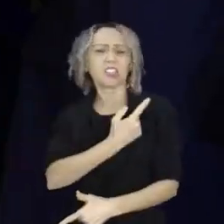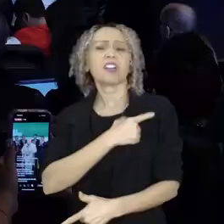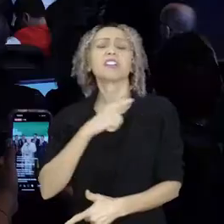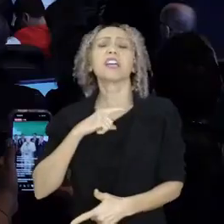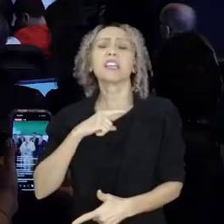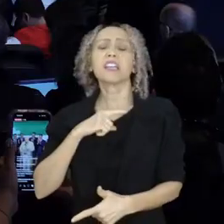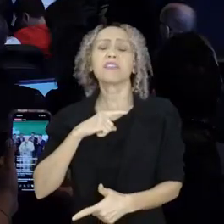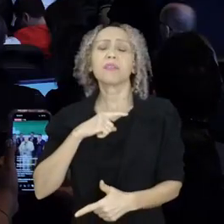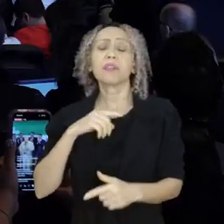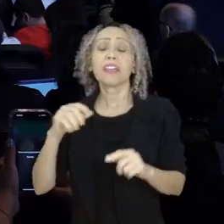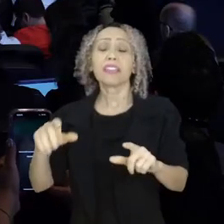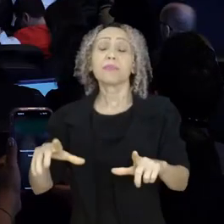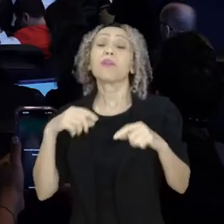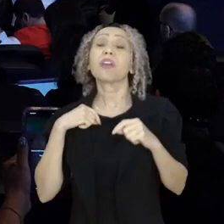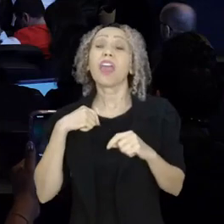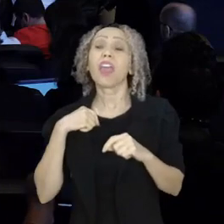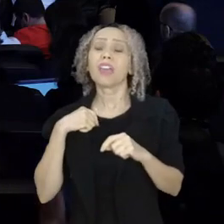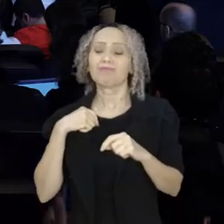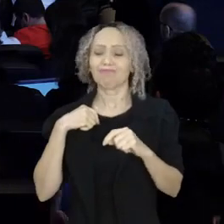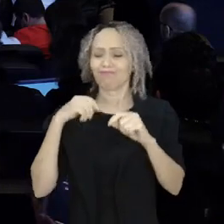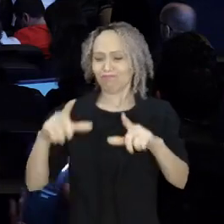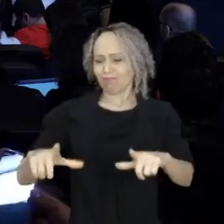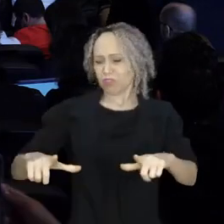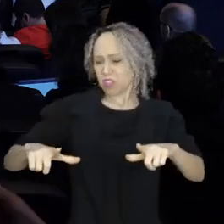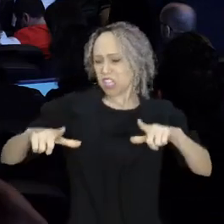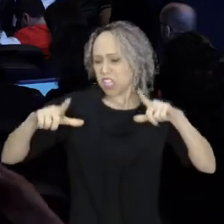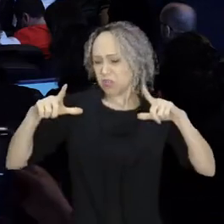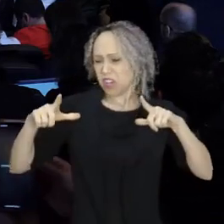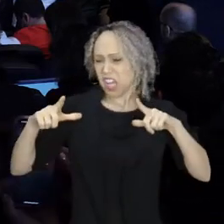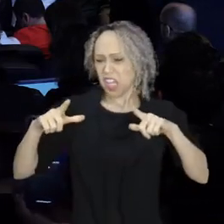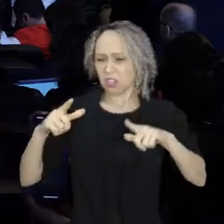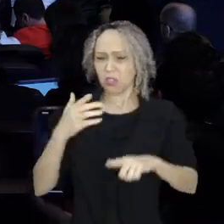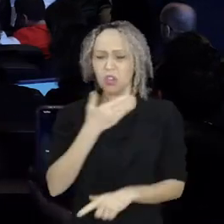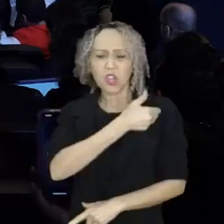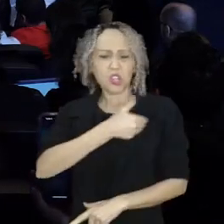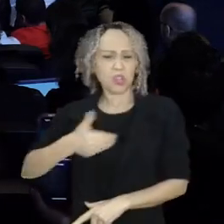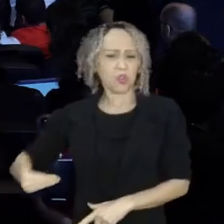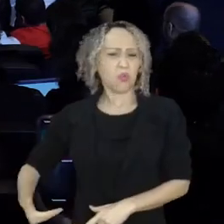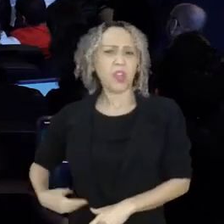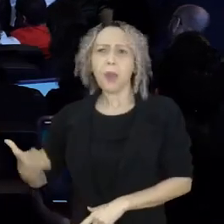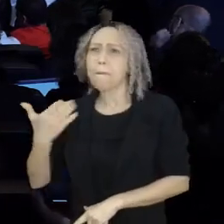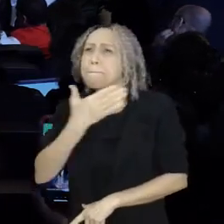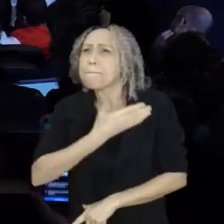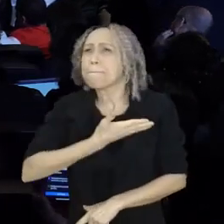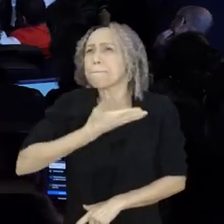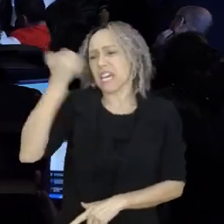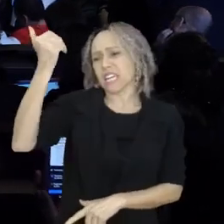até o próximo encontro. Todo mundo está convidado para o ato da posse.